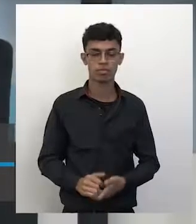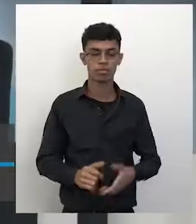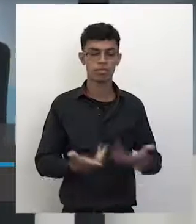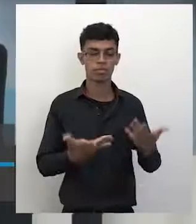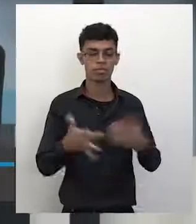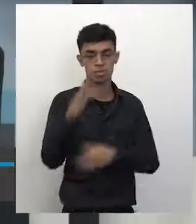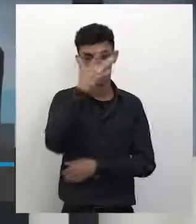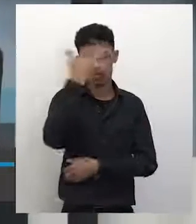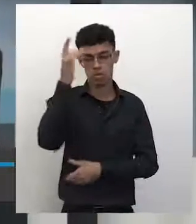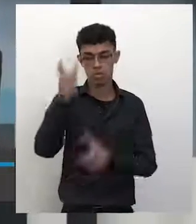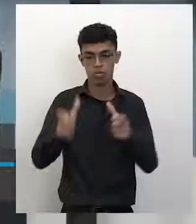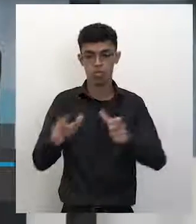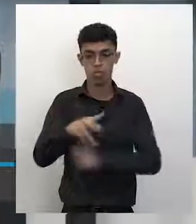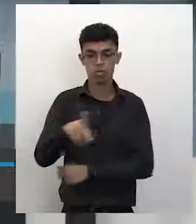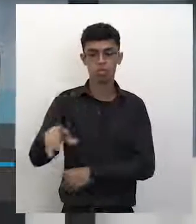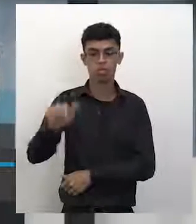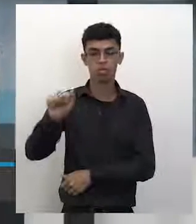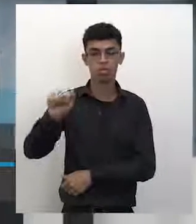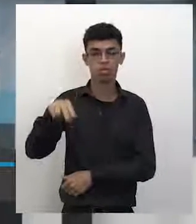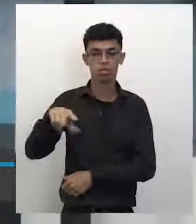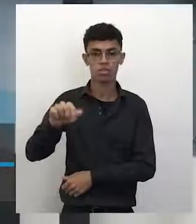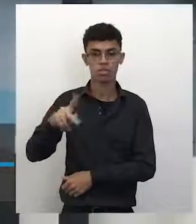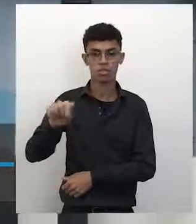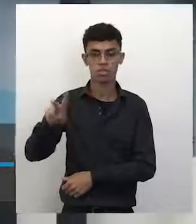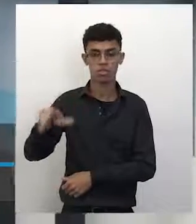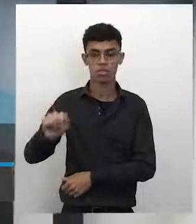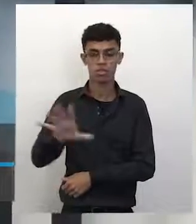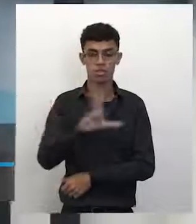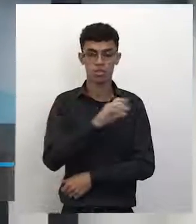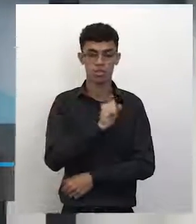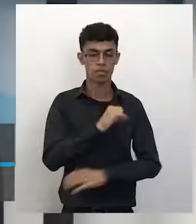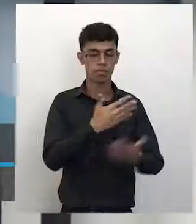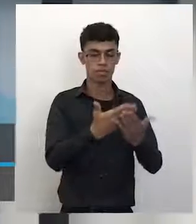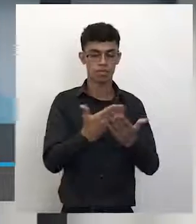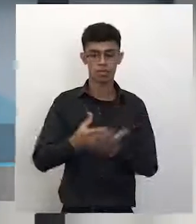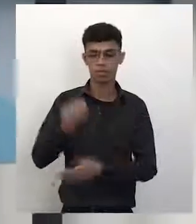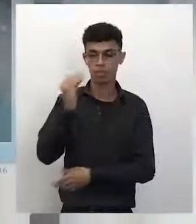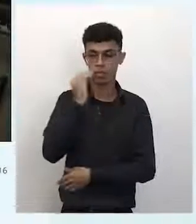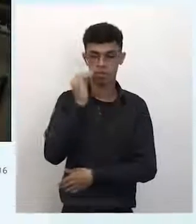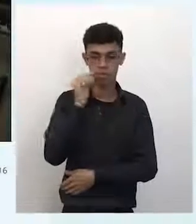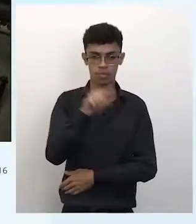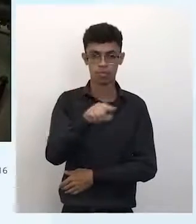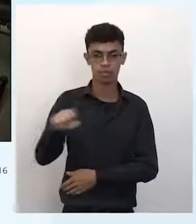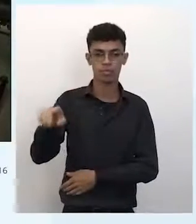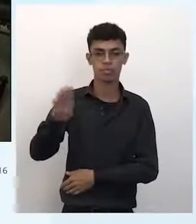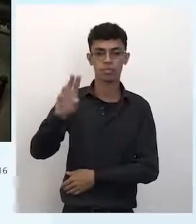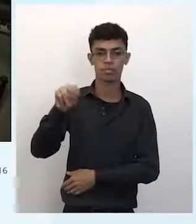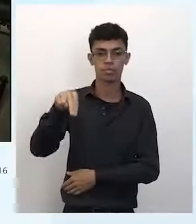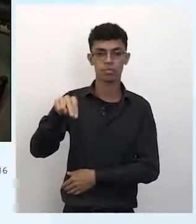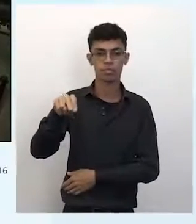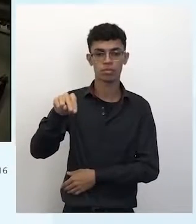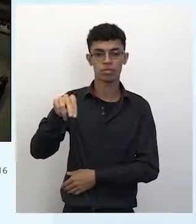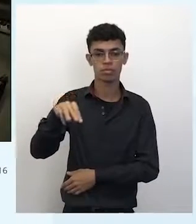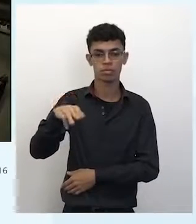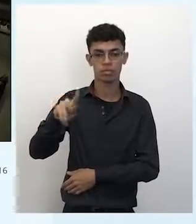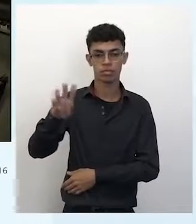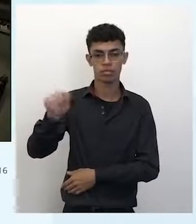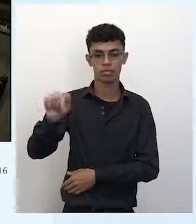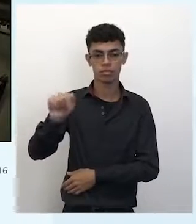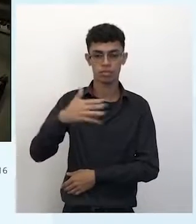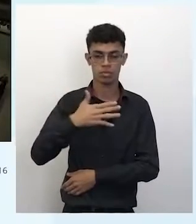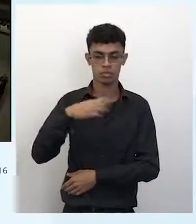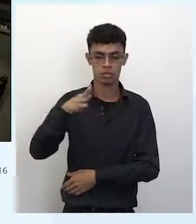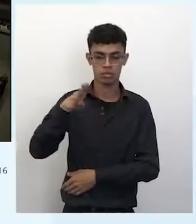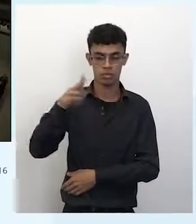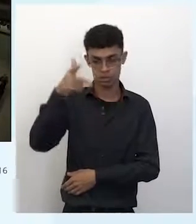a aula. Obrigada para o Ana Paula. Um beijo para todo mundo aí. Vamos seguir. Bumba, meu boi. Eu estou falando das danças não só do estado de